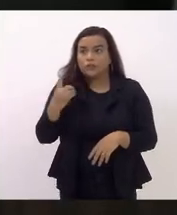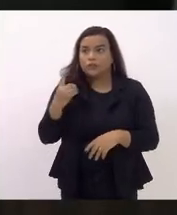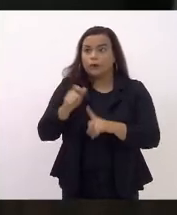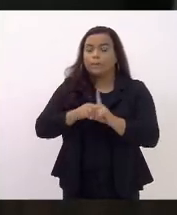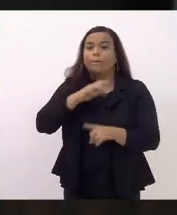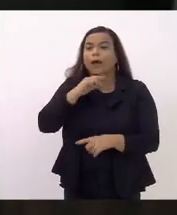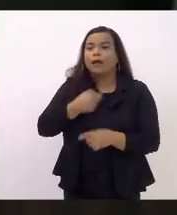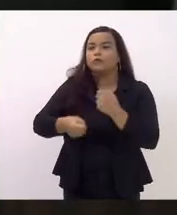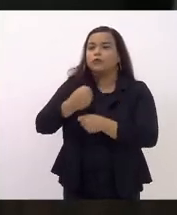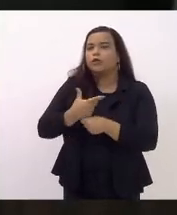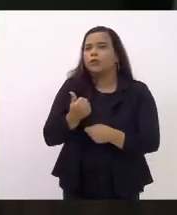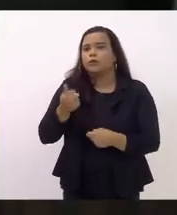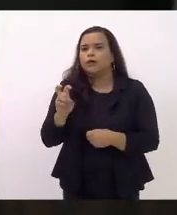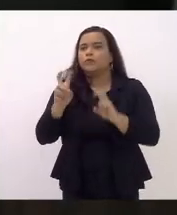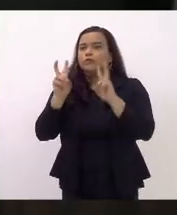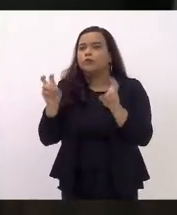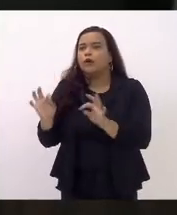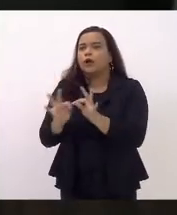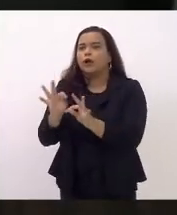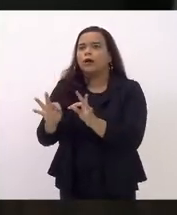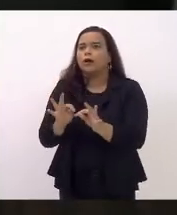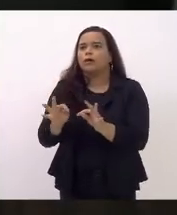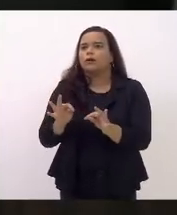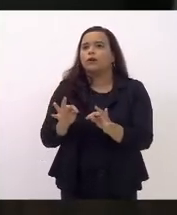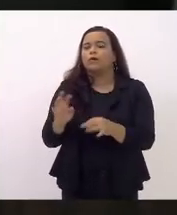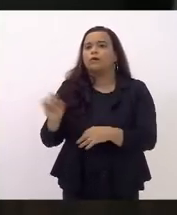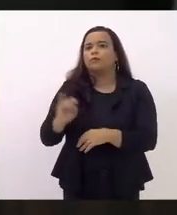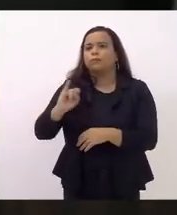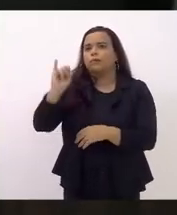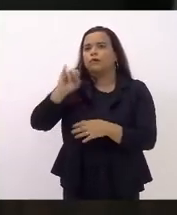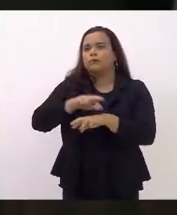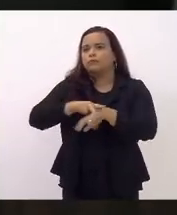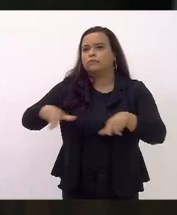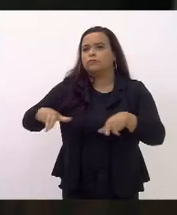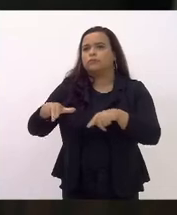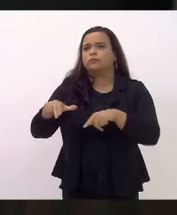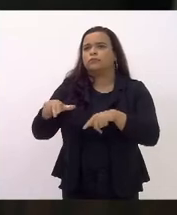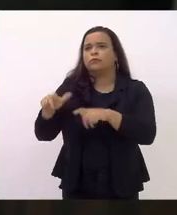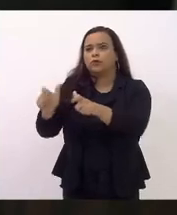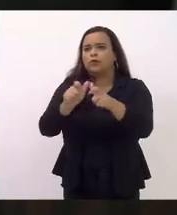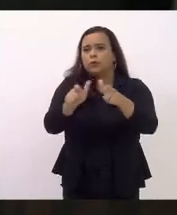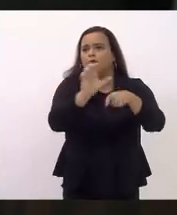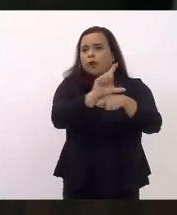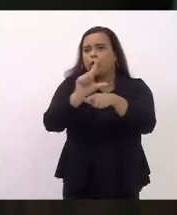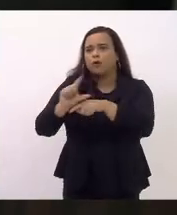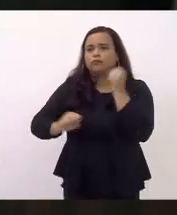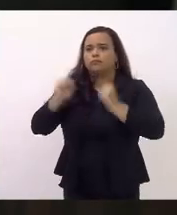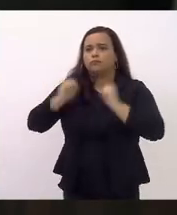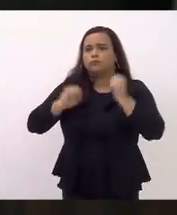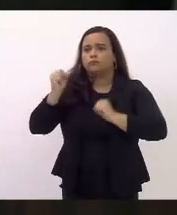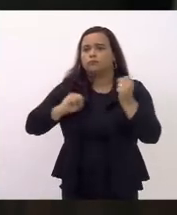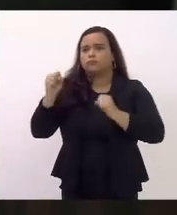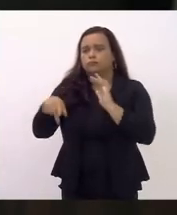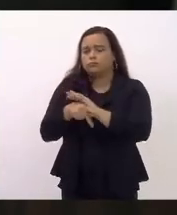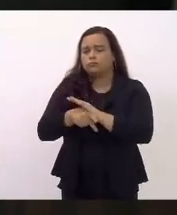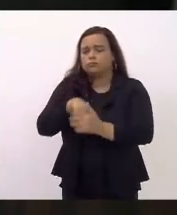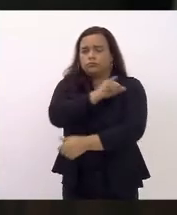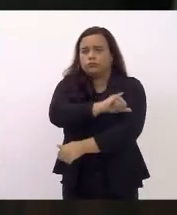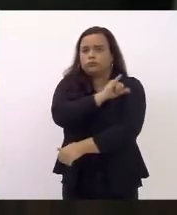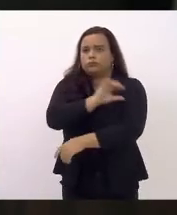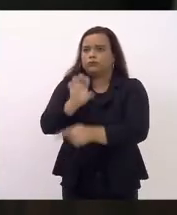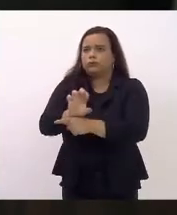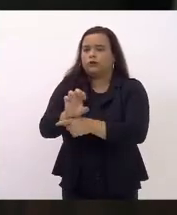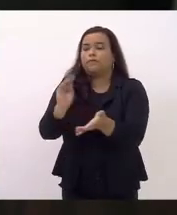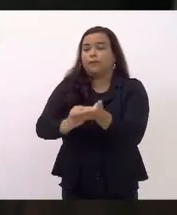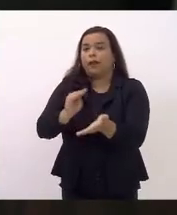tratamento tributário especial de caráter regional aplicado a estabelecimentos industriais no Estado do Rio de Janeiro, pendendo de pareceres das comissões de Constituição